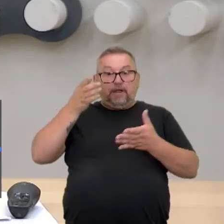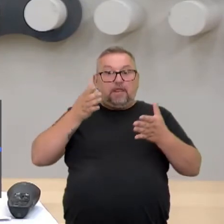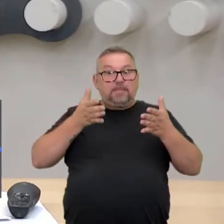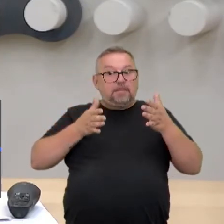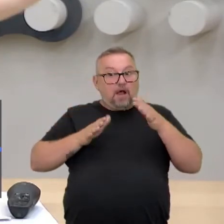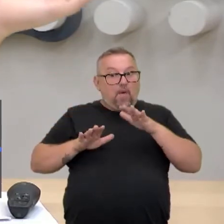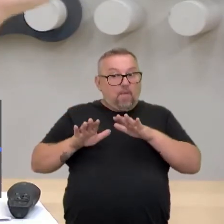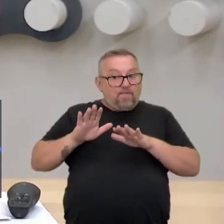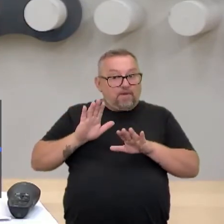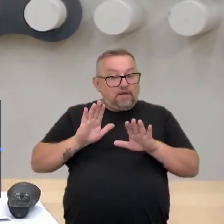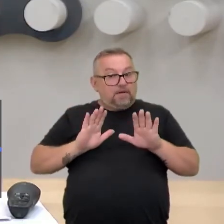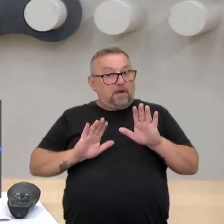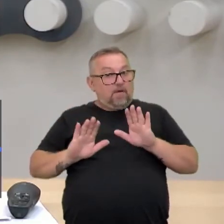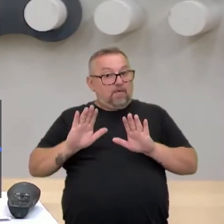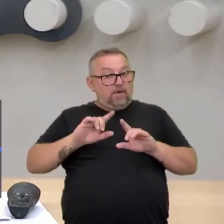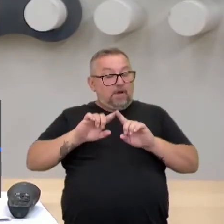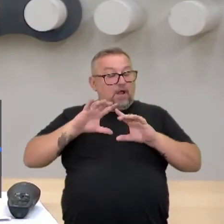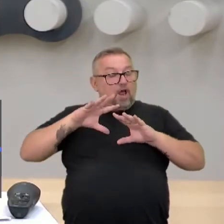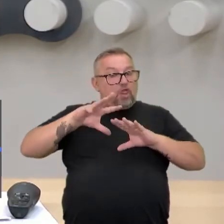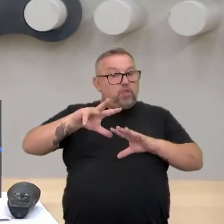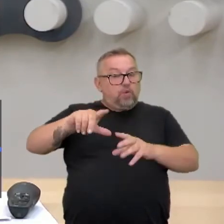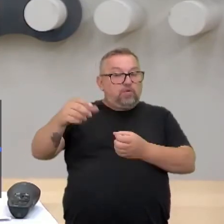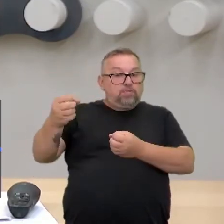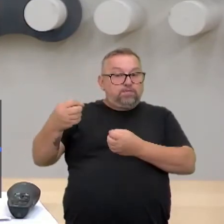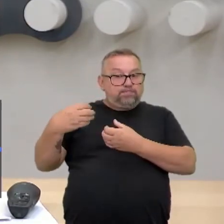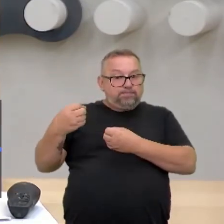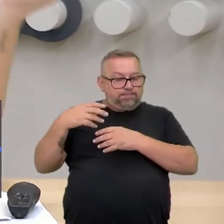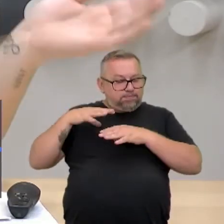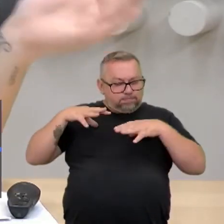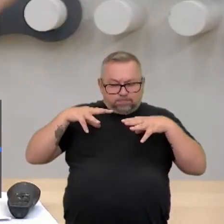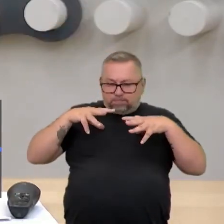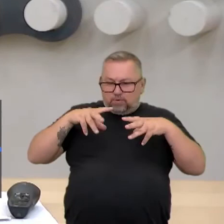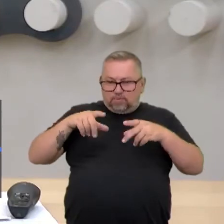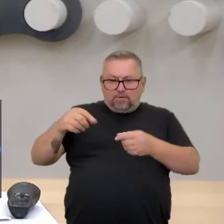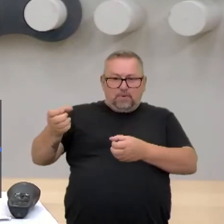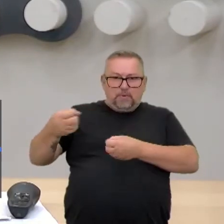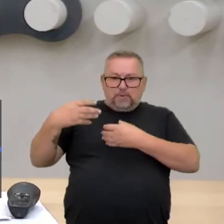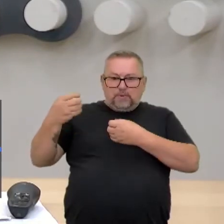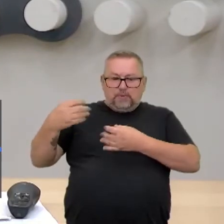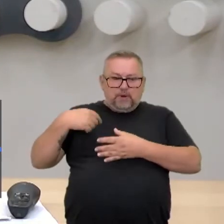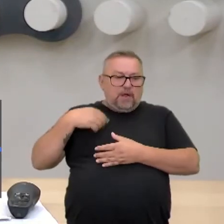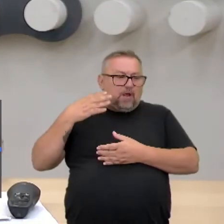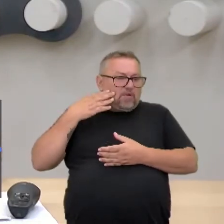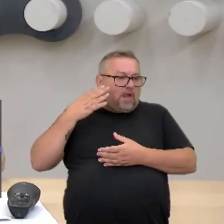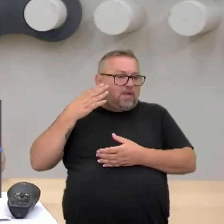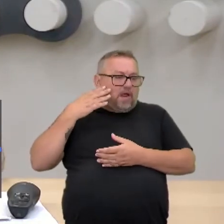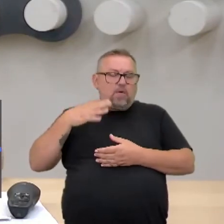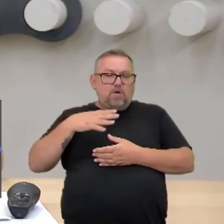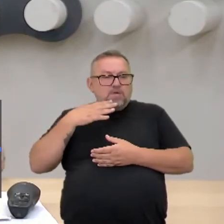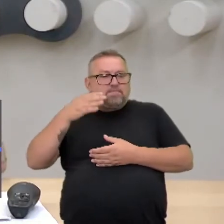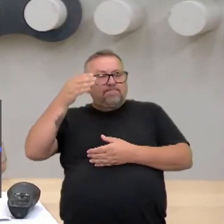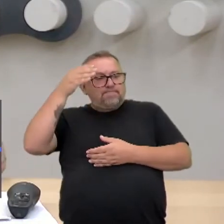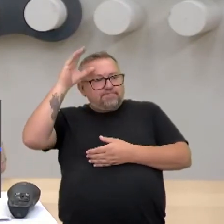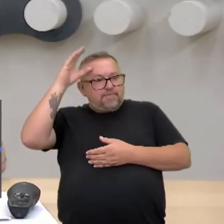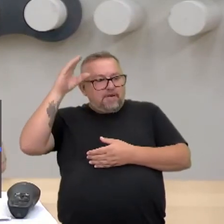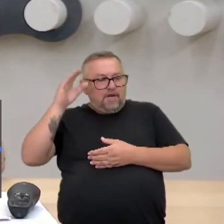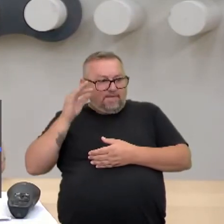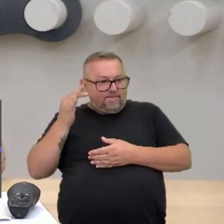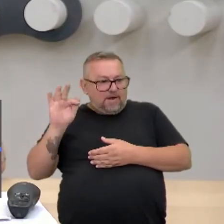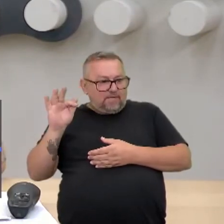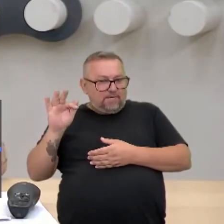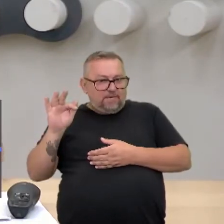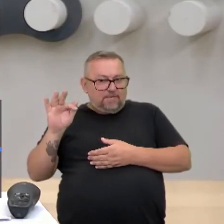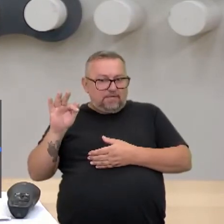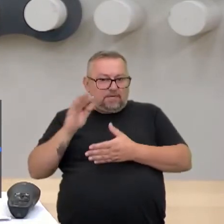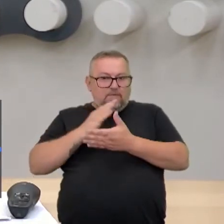talvez tudo que me ensinaram até hoje tudo que até hoje eu Julgo que eu sei seja falso é